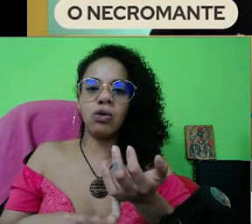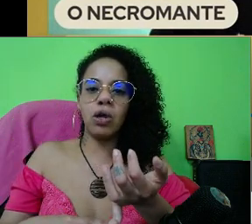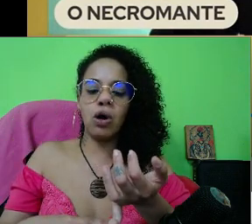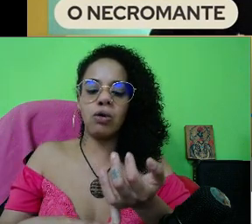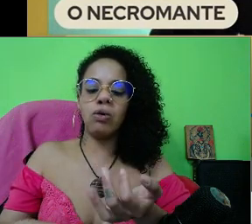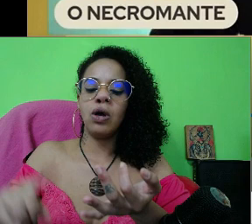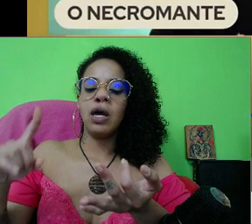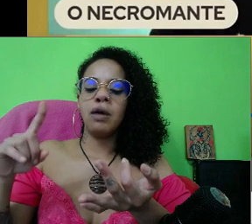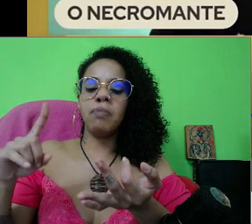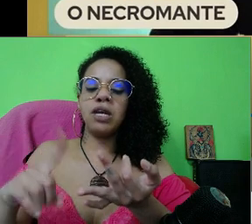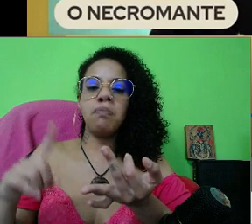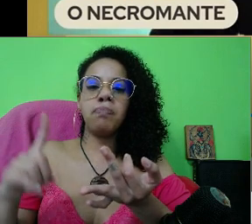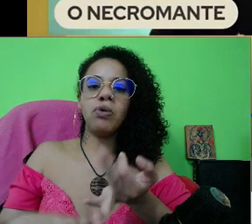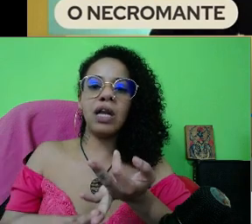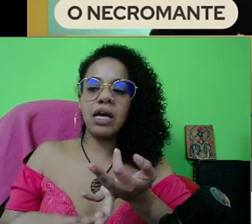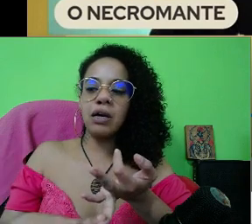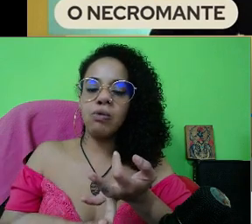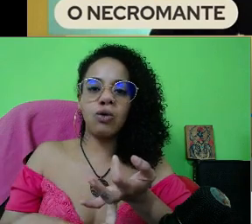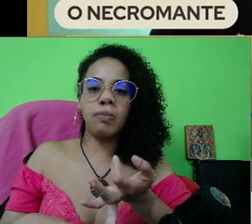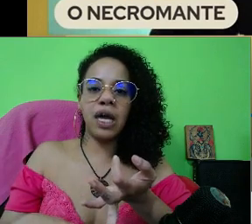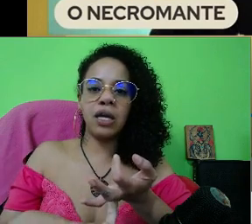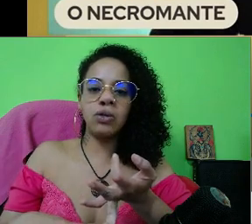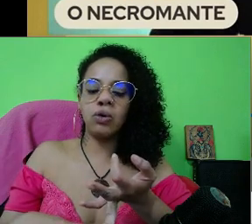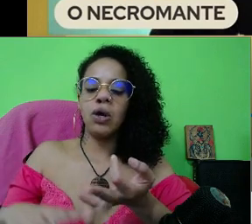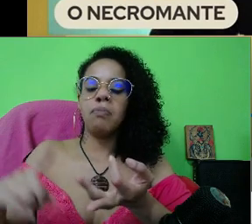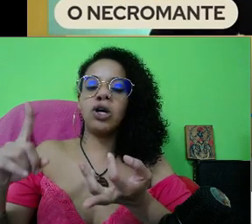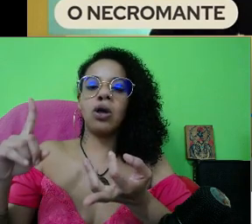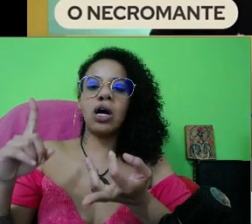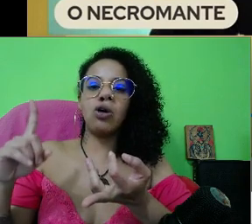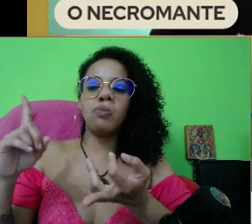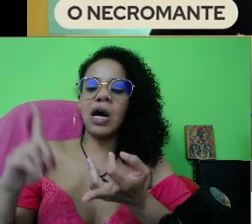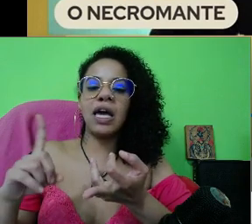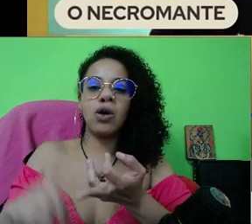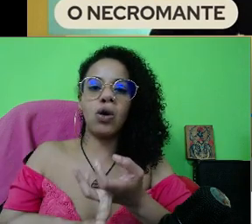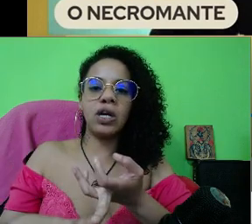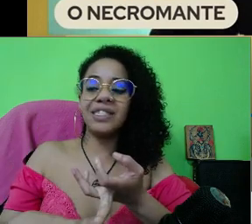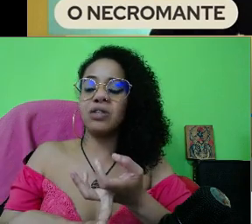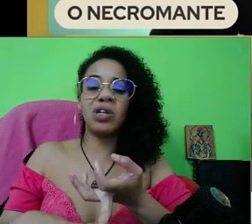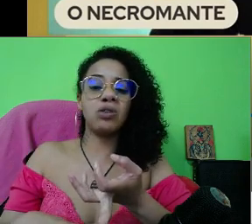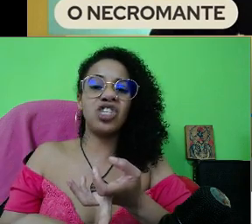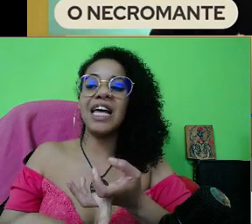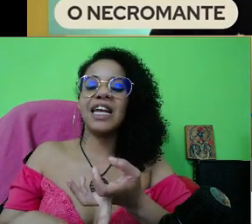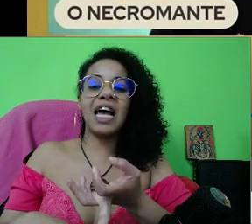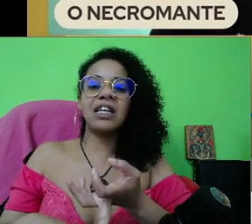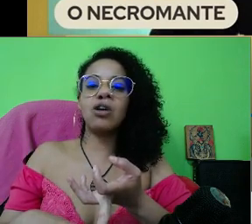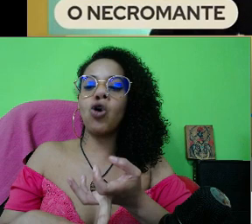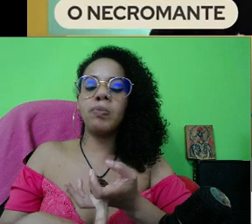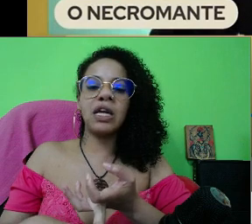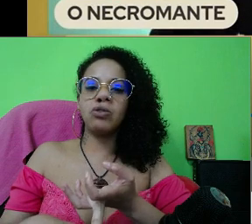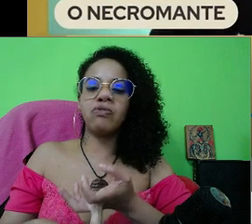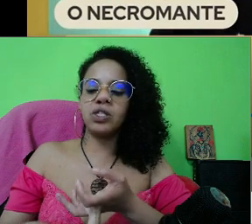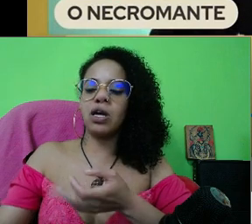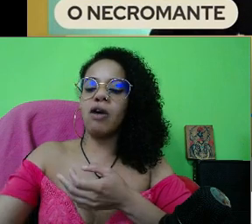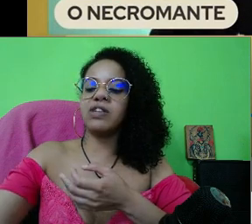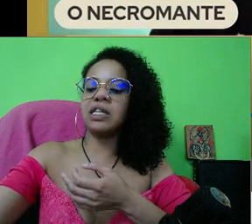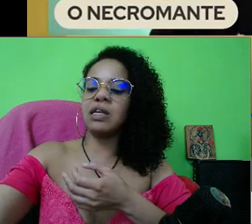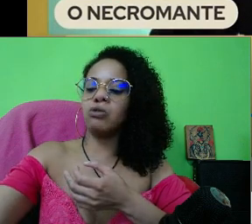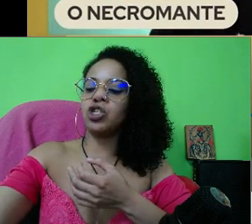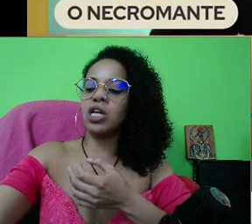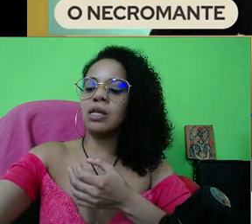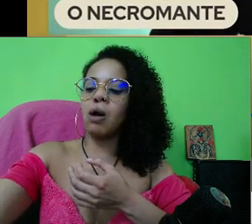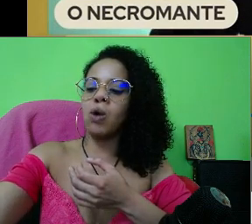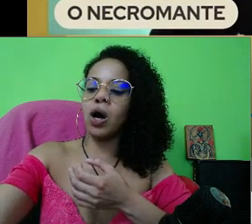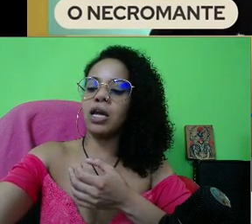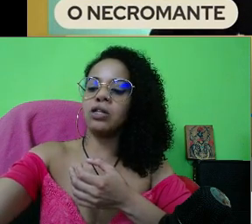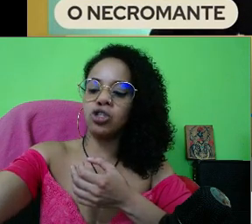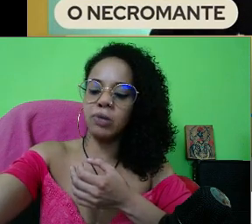premissas que eu coloco manipula o argumento Me coloca como arregona sendo que não tinha nada combinado com você ó vai